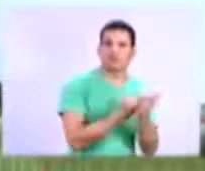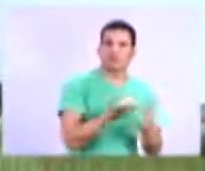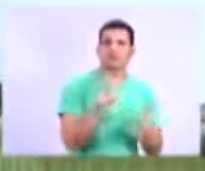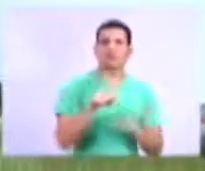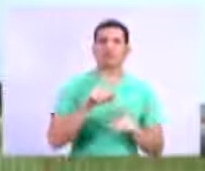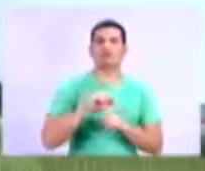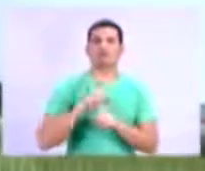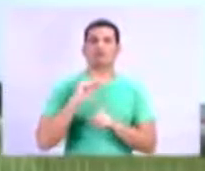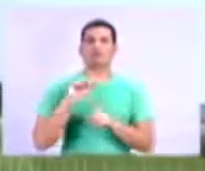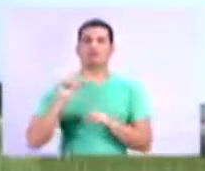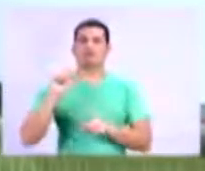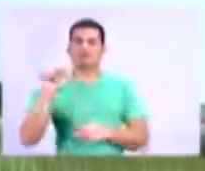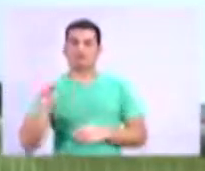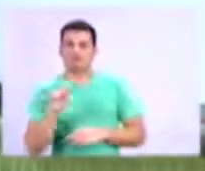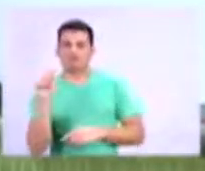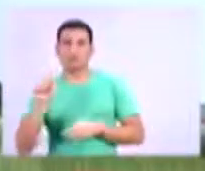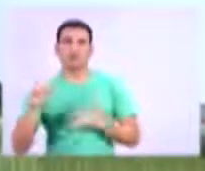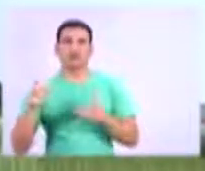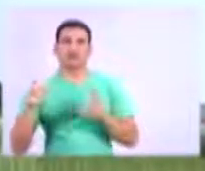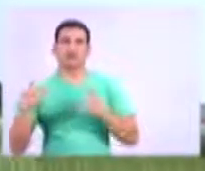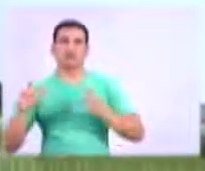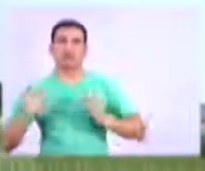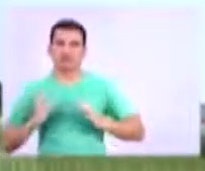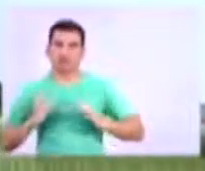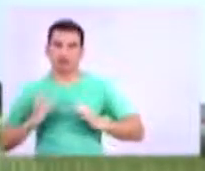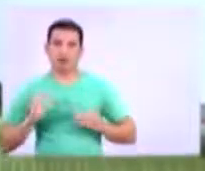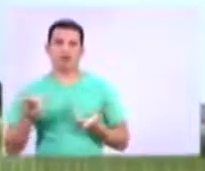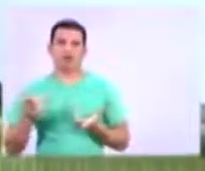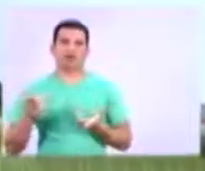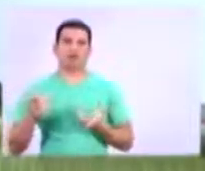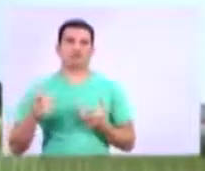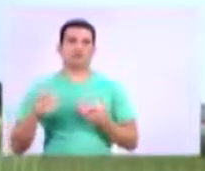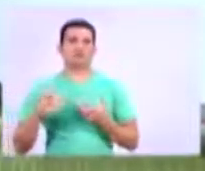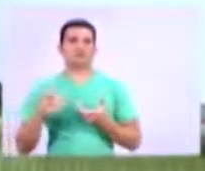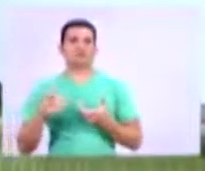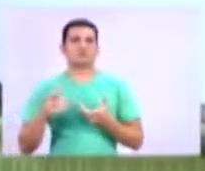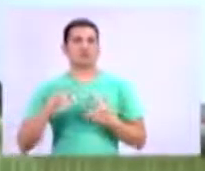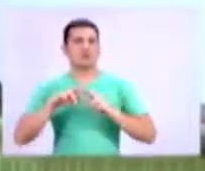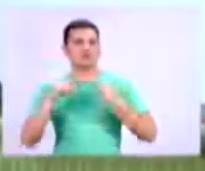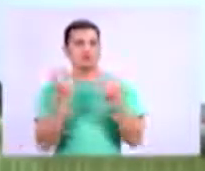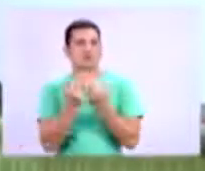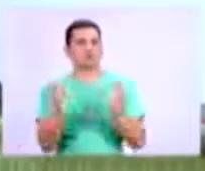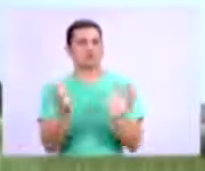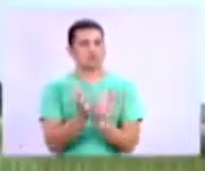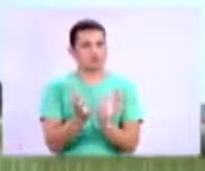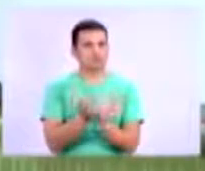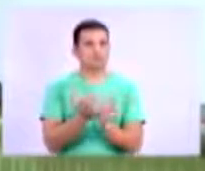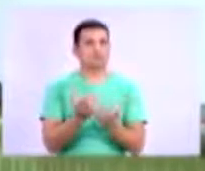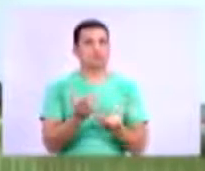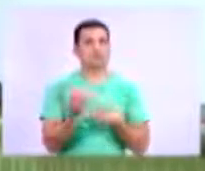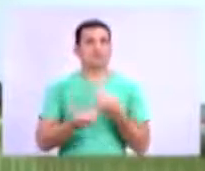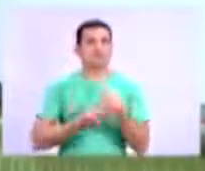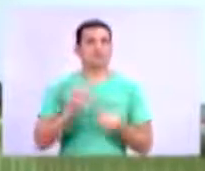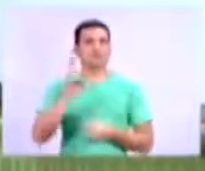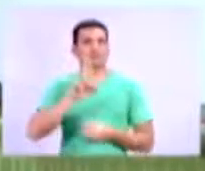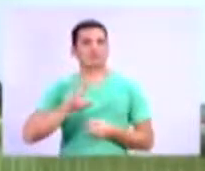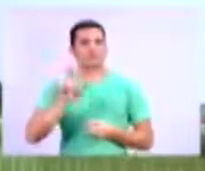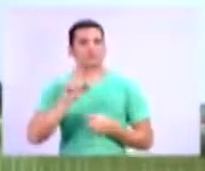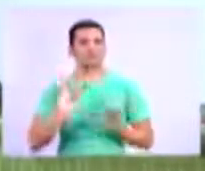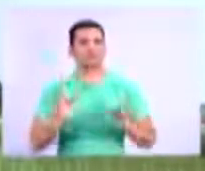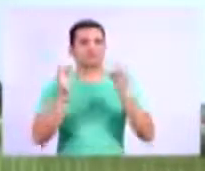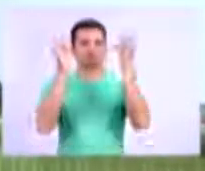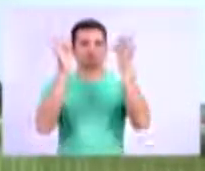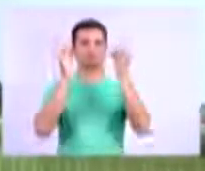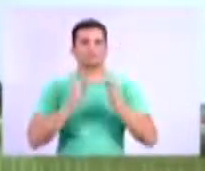de bairro, né, das várias reuniões de grupo que nós fazemos, quanto o uso da tecnologia,